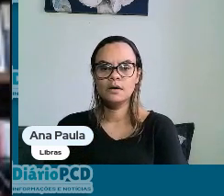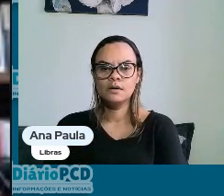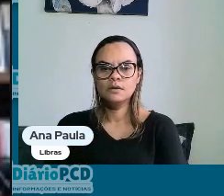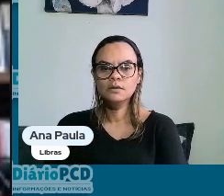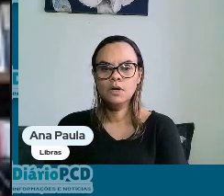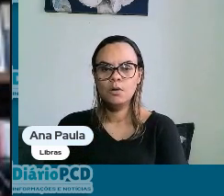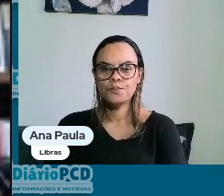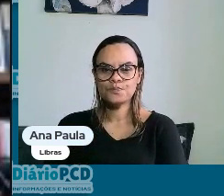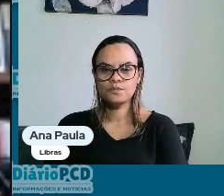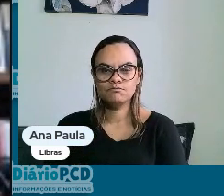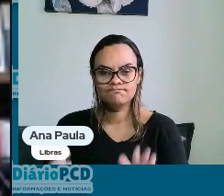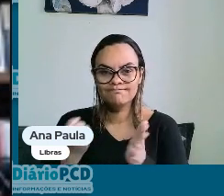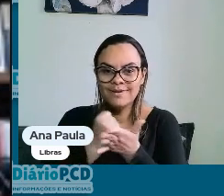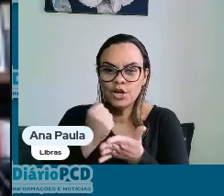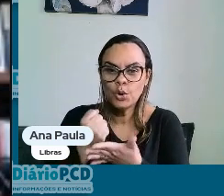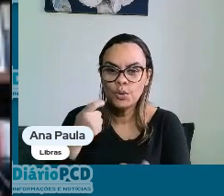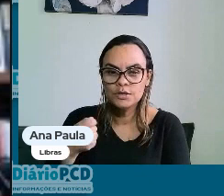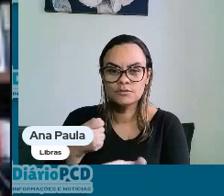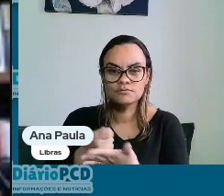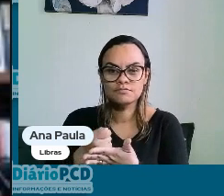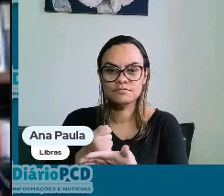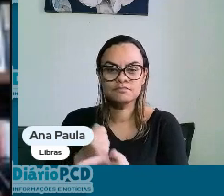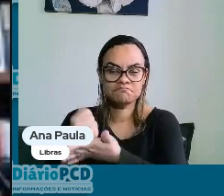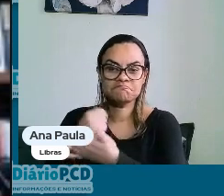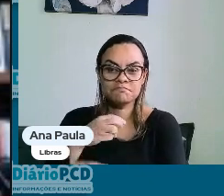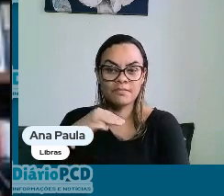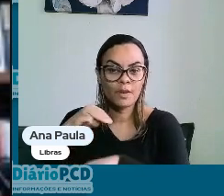carteiras e obrigações, e se mandava para o Ministério.